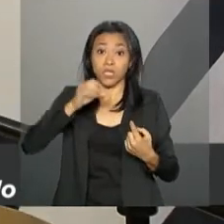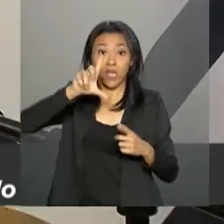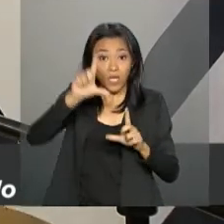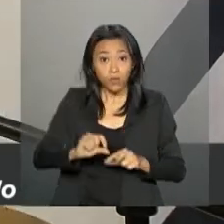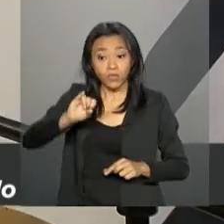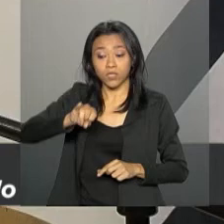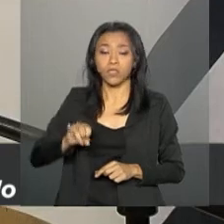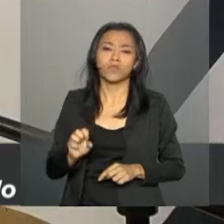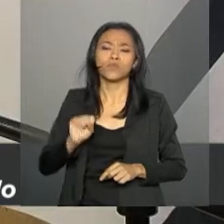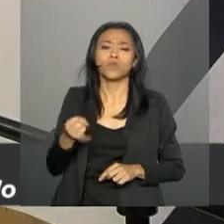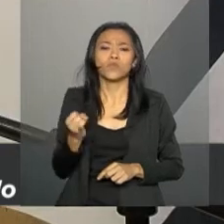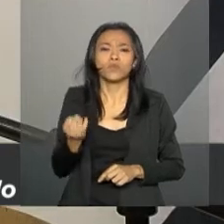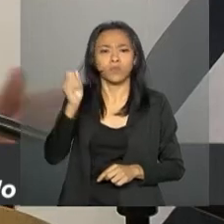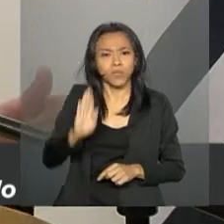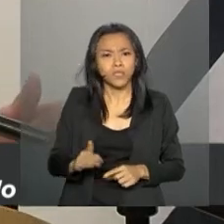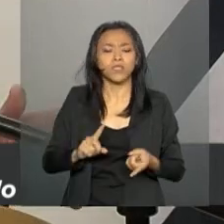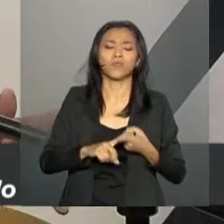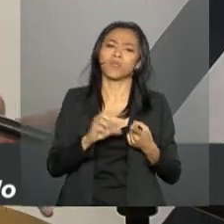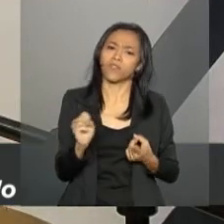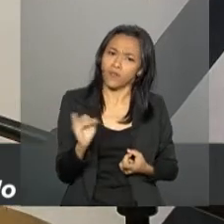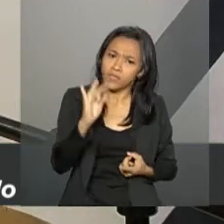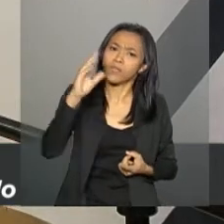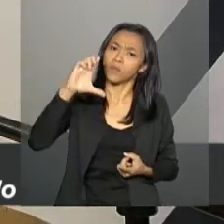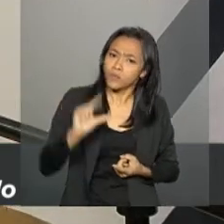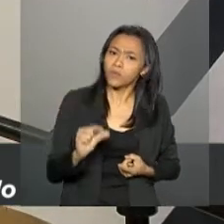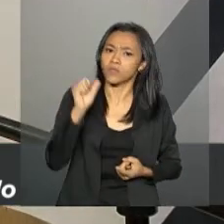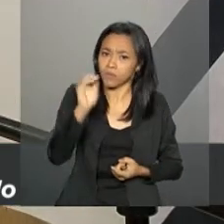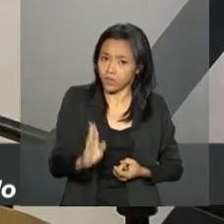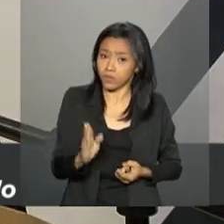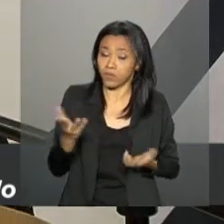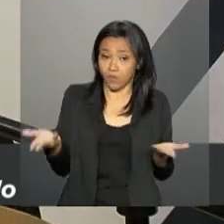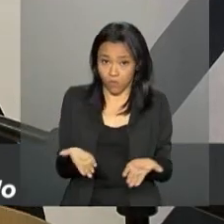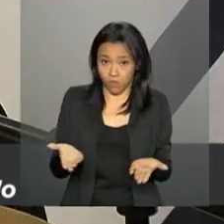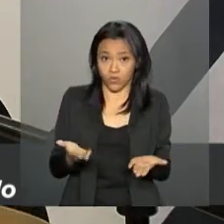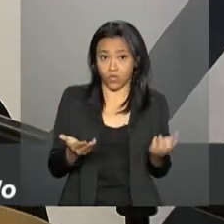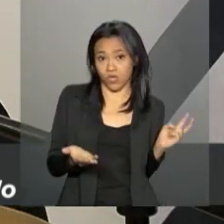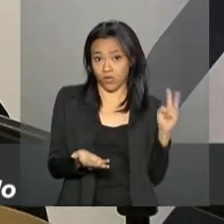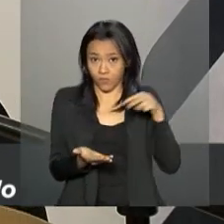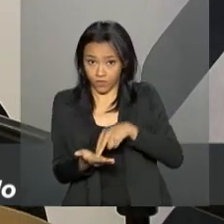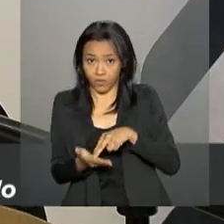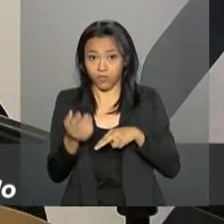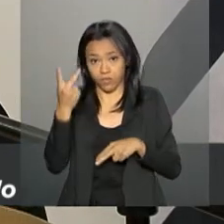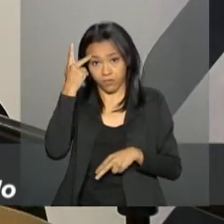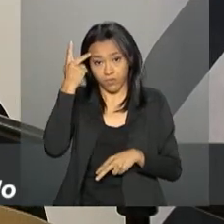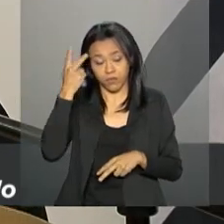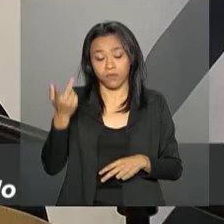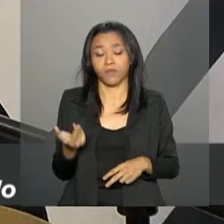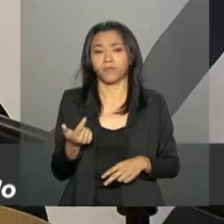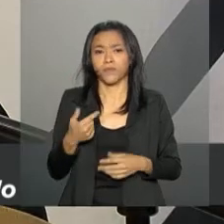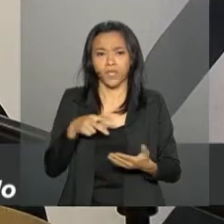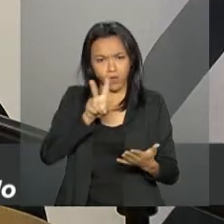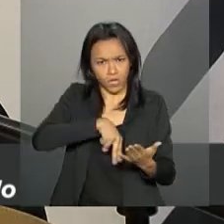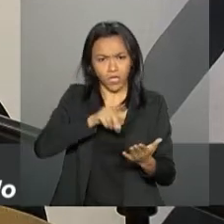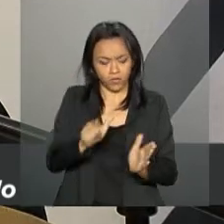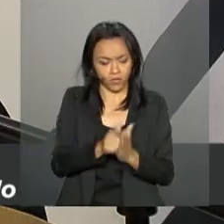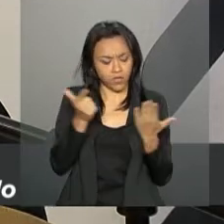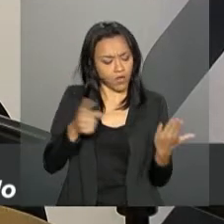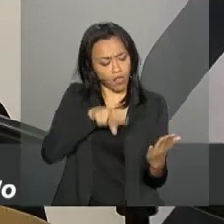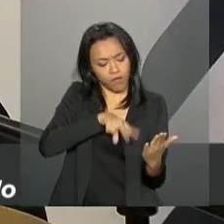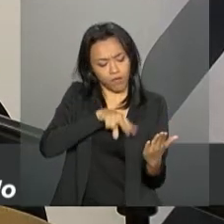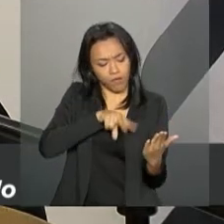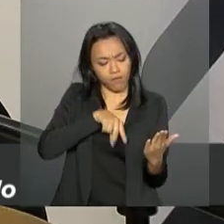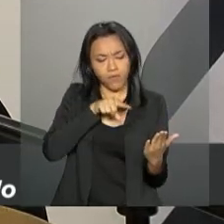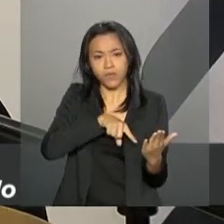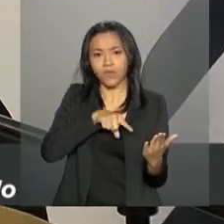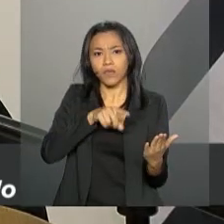tivemos a ousadia de reduzir a inflação. Hoje, aliás, eu vindo para cá, lia, viu, governadores, a notícia de que de deflação